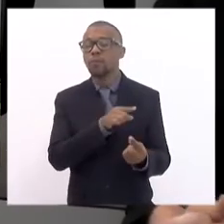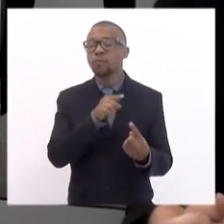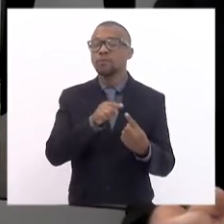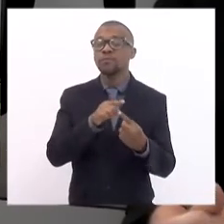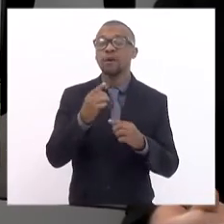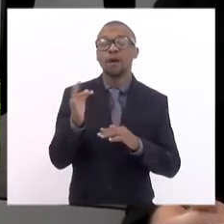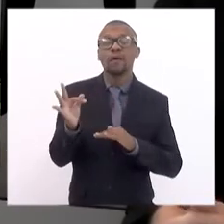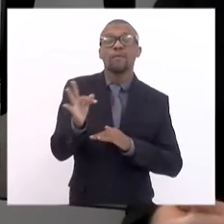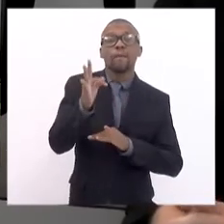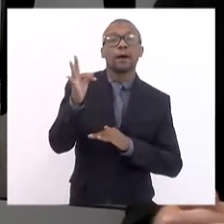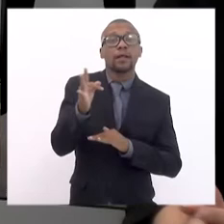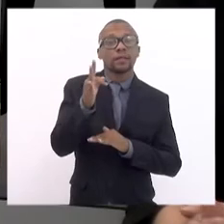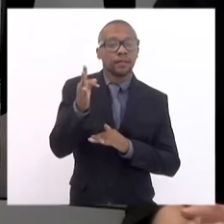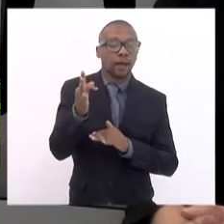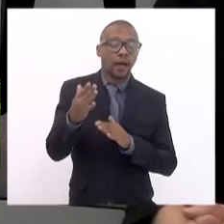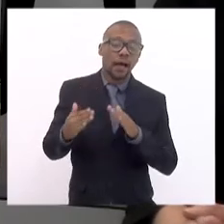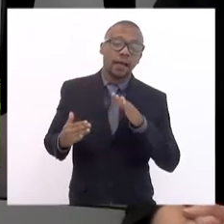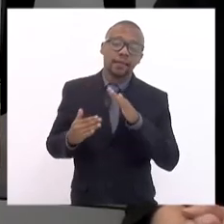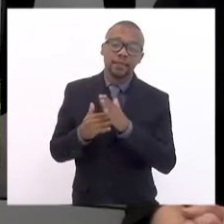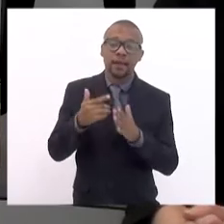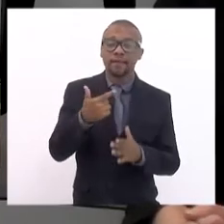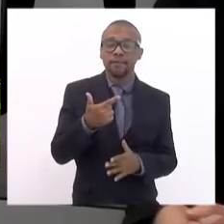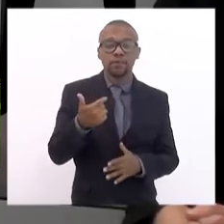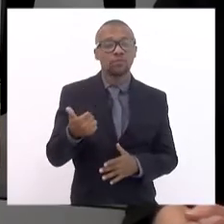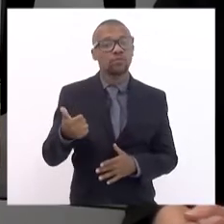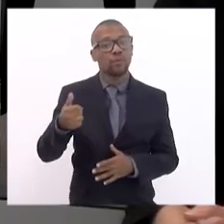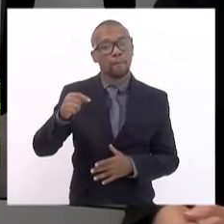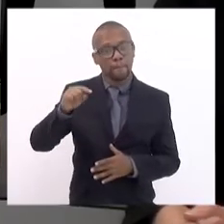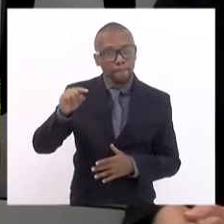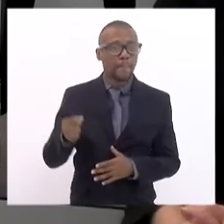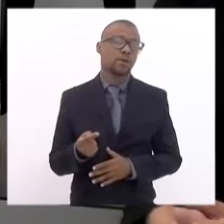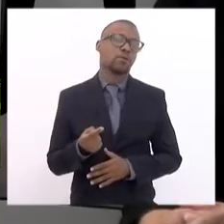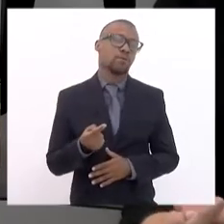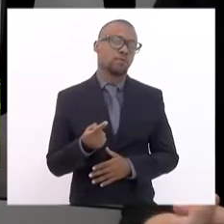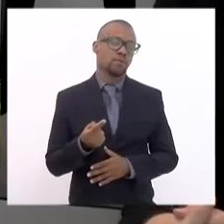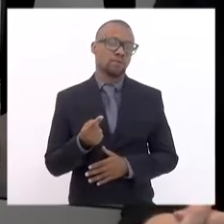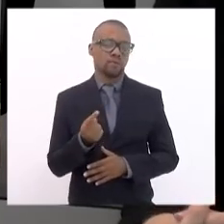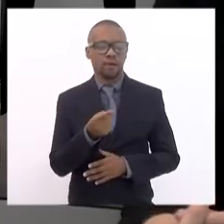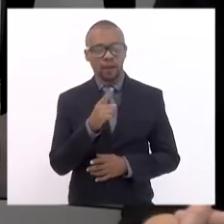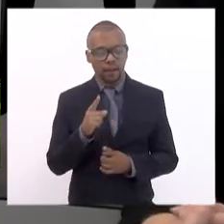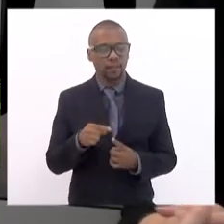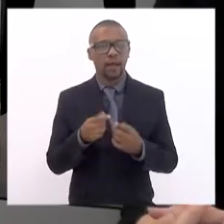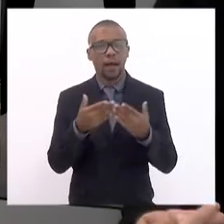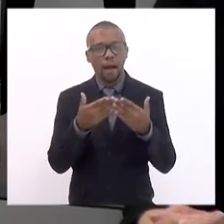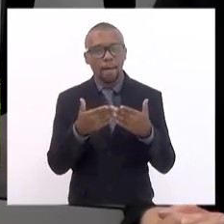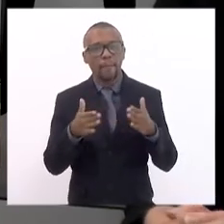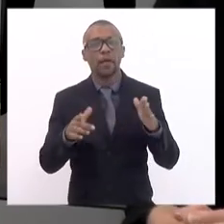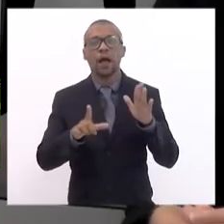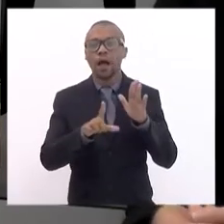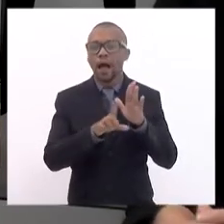com até 21 mil. Então, assim, ela até amplia